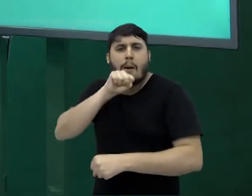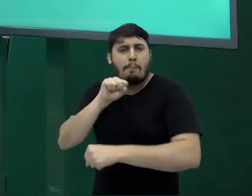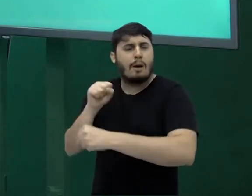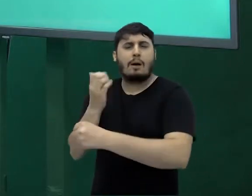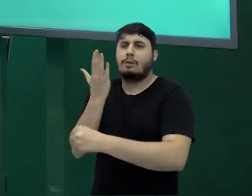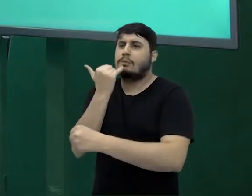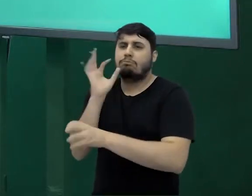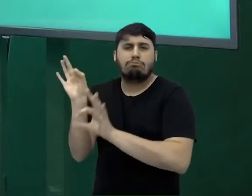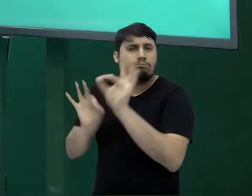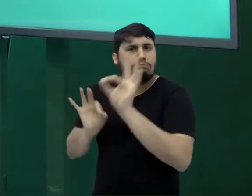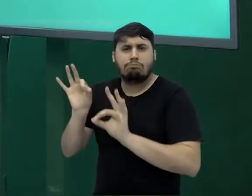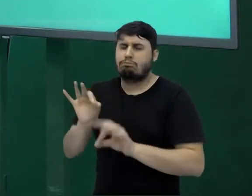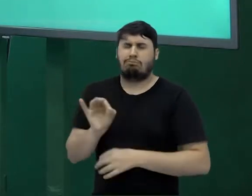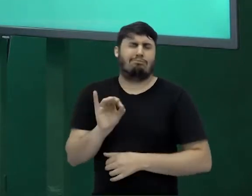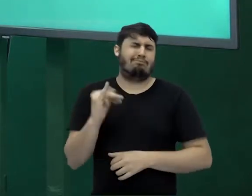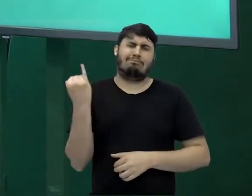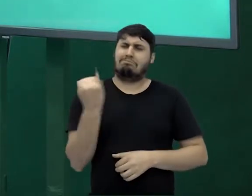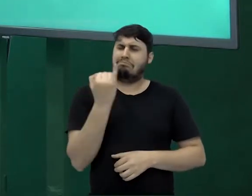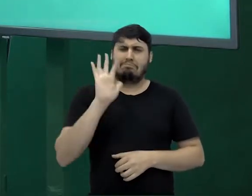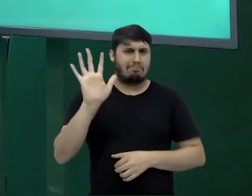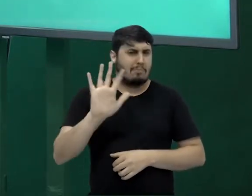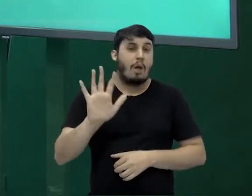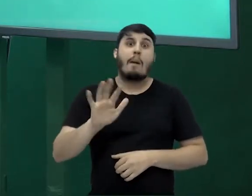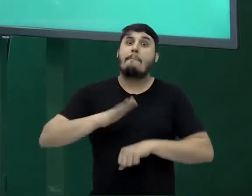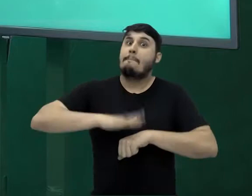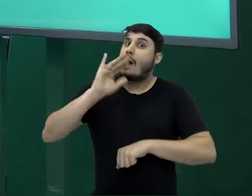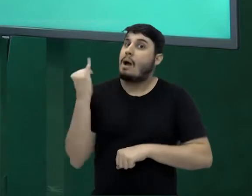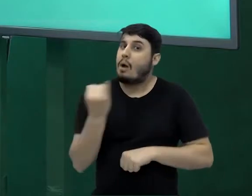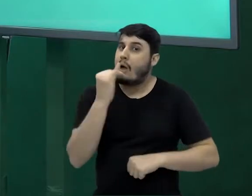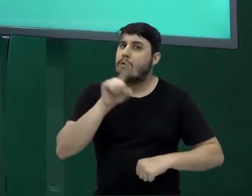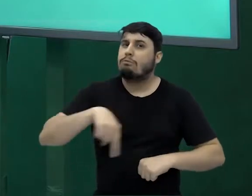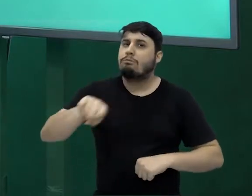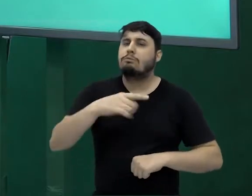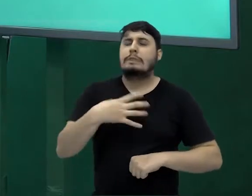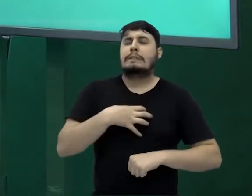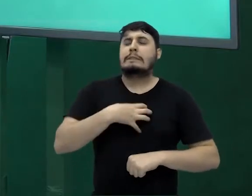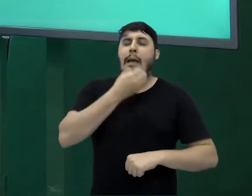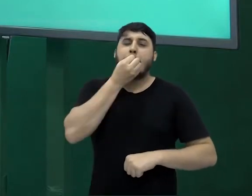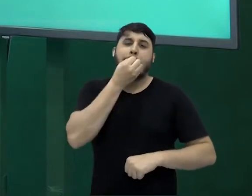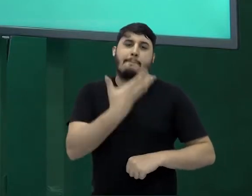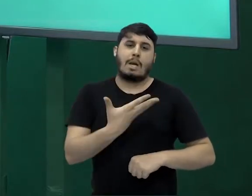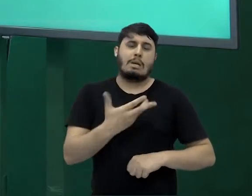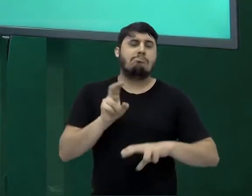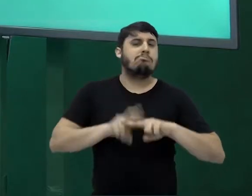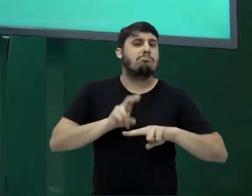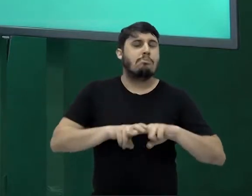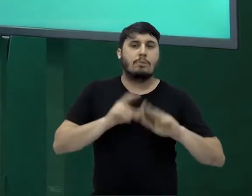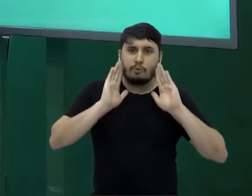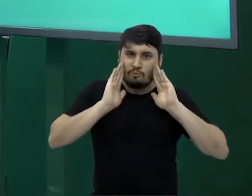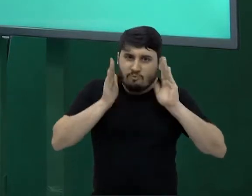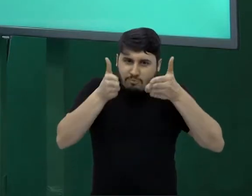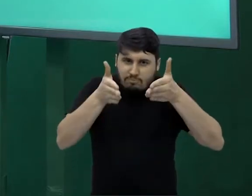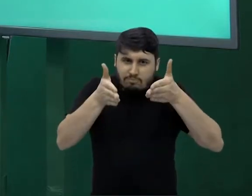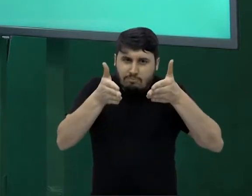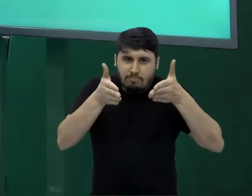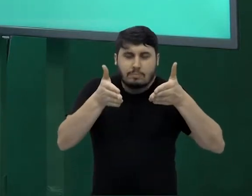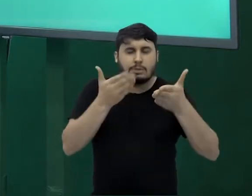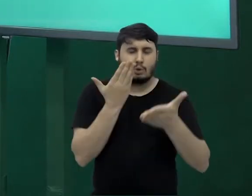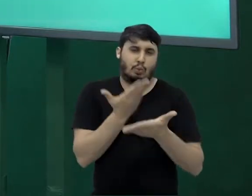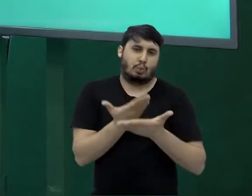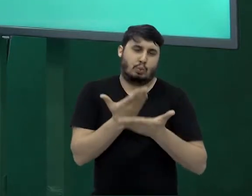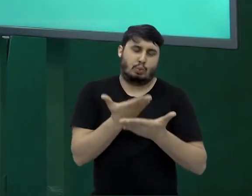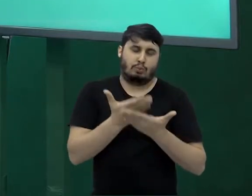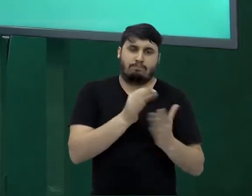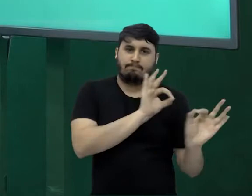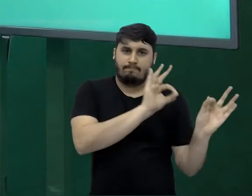não importa. O que importa é que você esteja confortável, tá? Esteja bem, consiga se concentrar aqui, que a gente